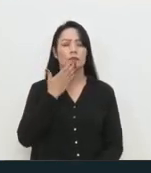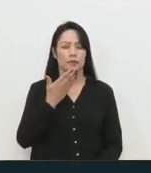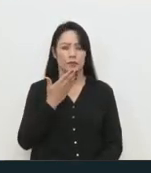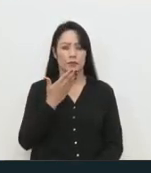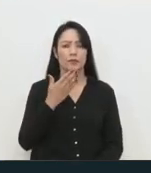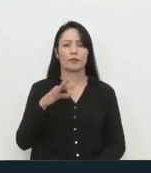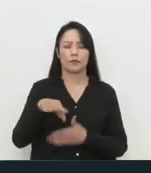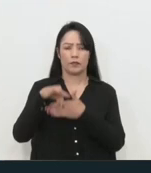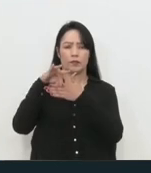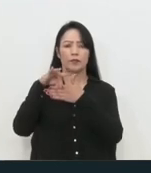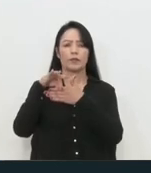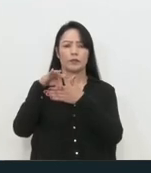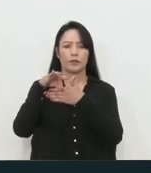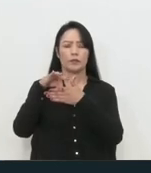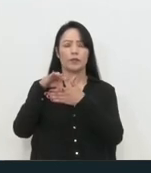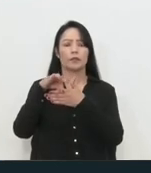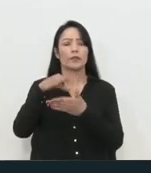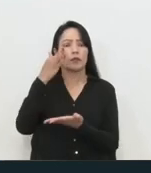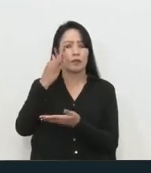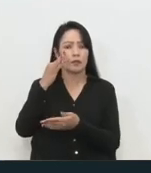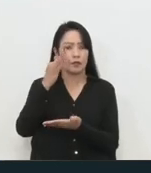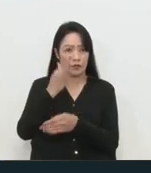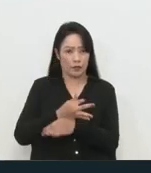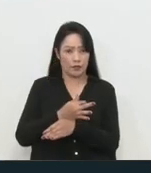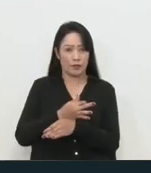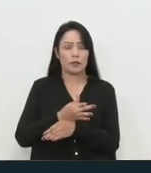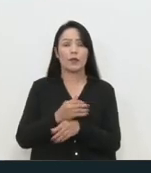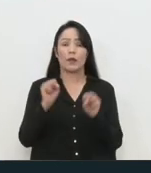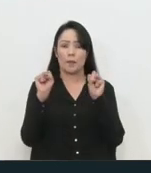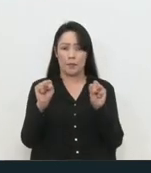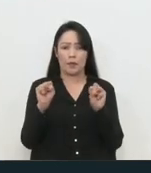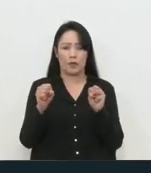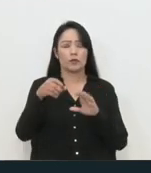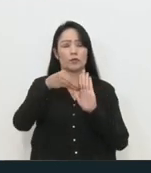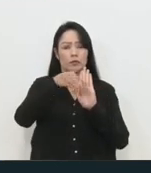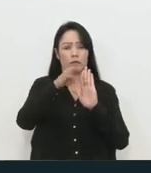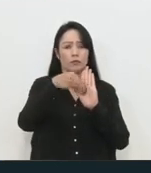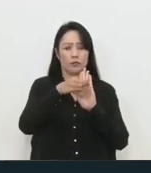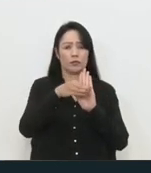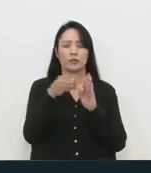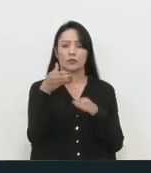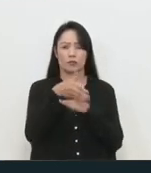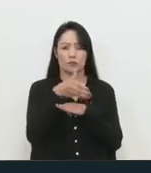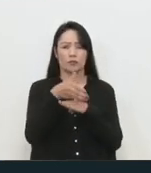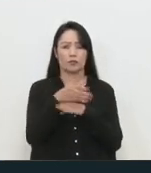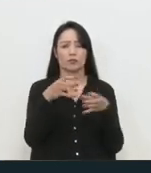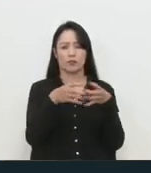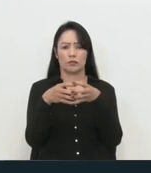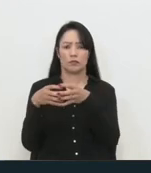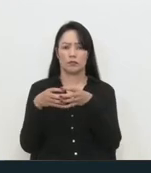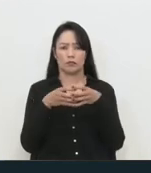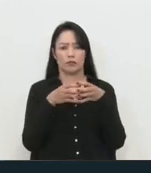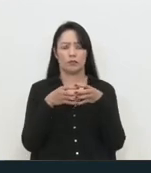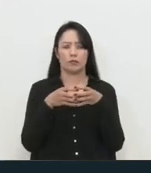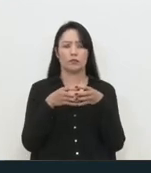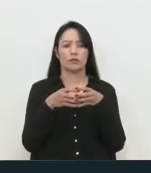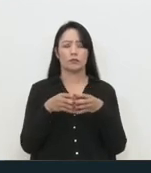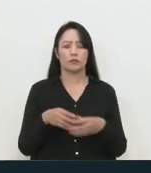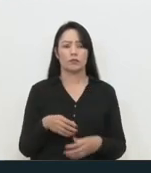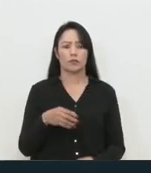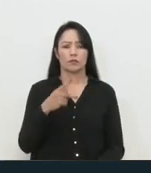seguintes lideranças partidárias faltantes que procedam suas indicações para composição da comissão PDT